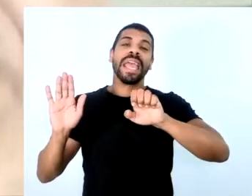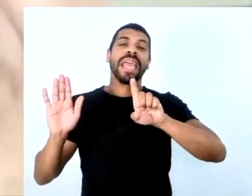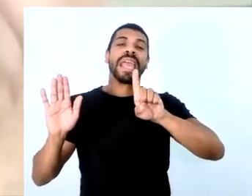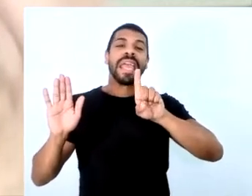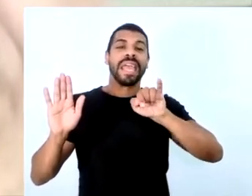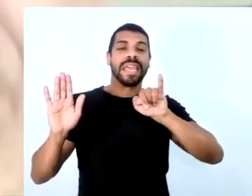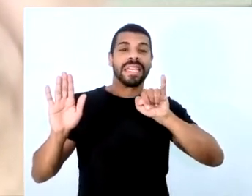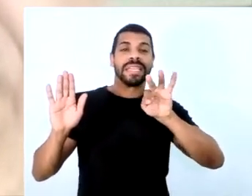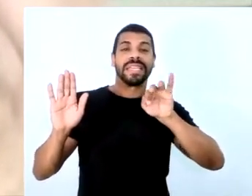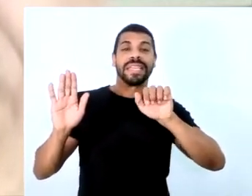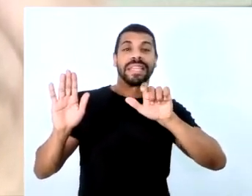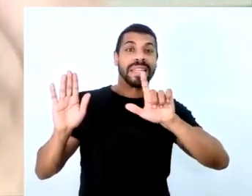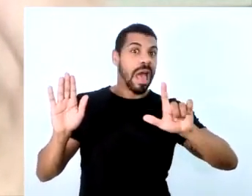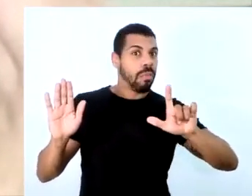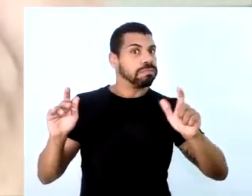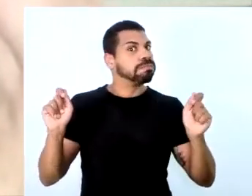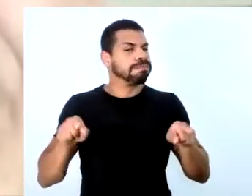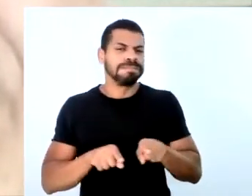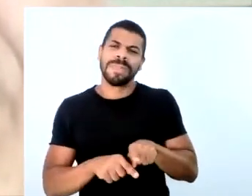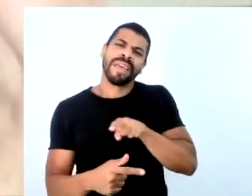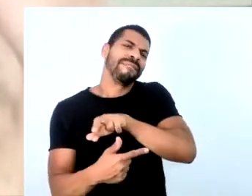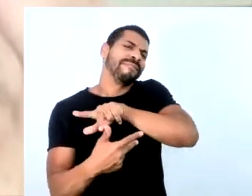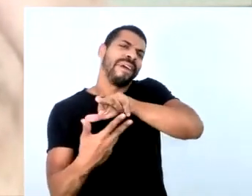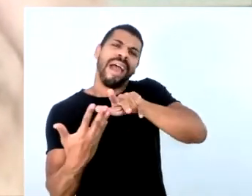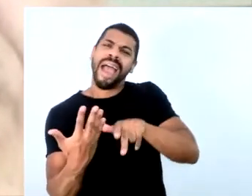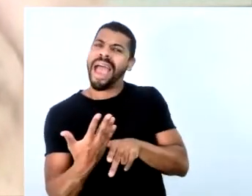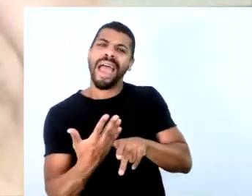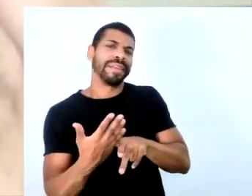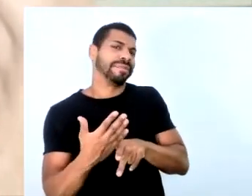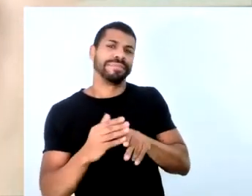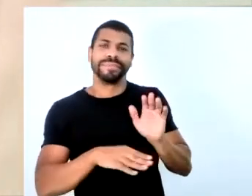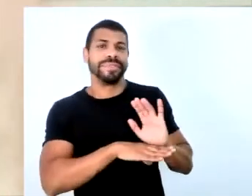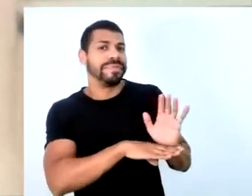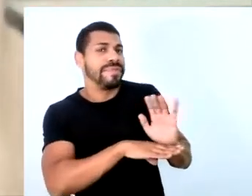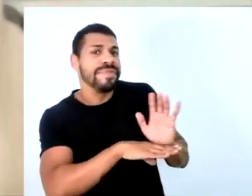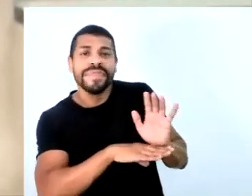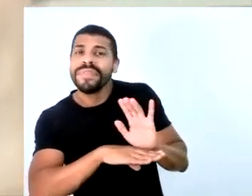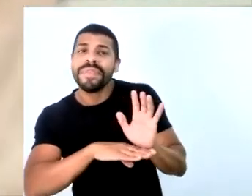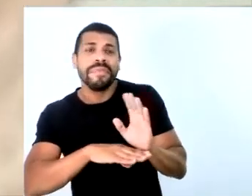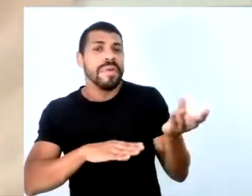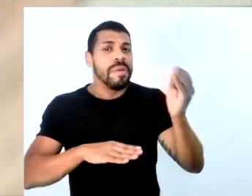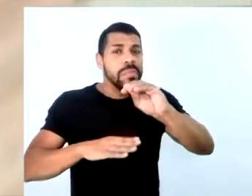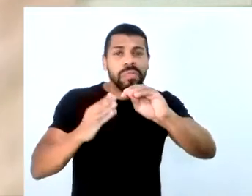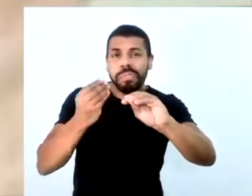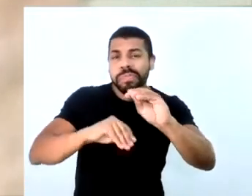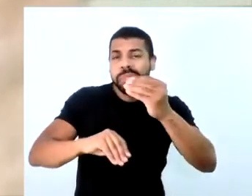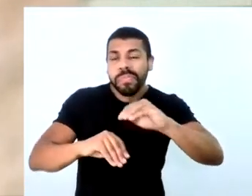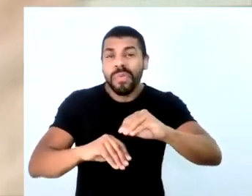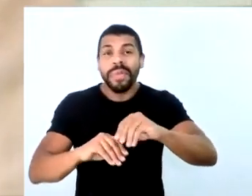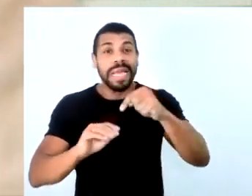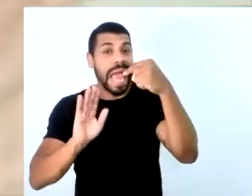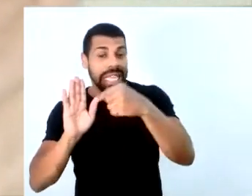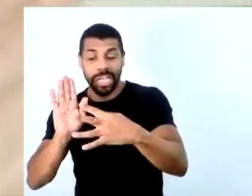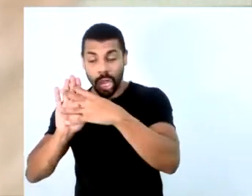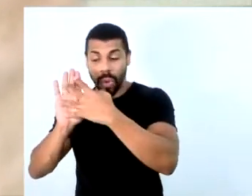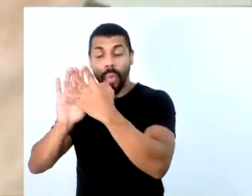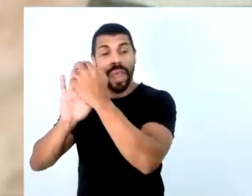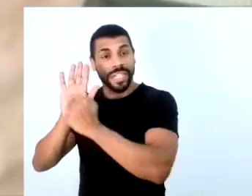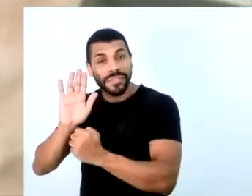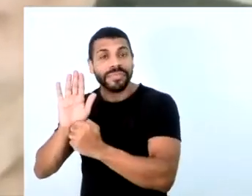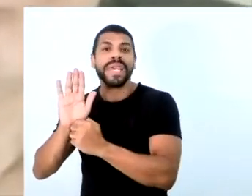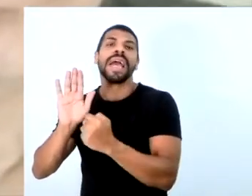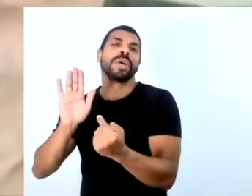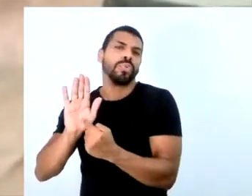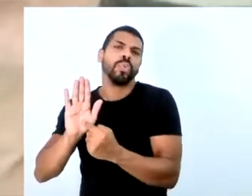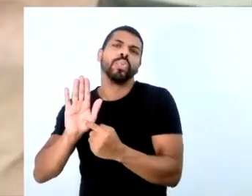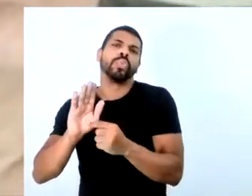tão importante os editais, porque senão a gente não tinha Divinas Divas, a gente não tinha o Mistério do Samba, a gente não tinha vários filmes e várias histórias